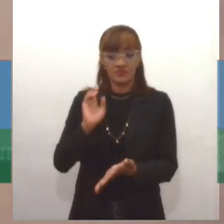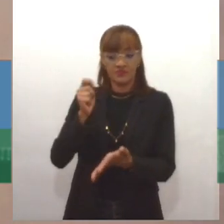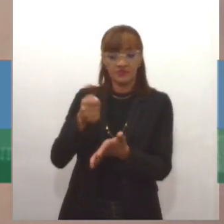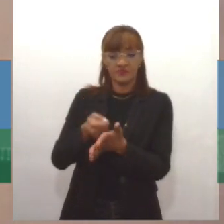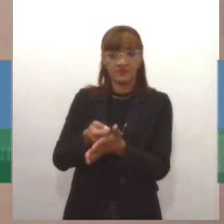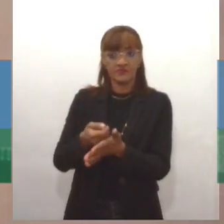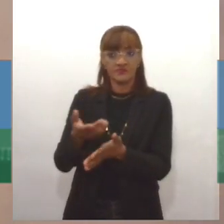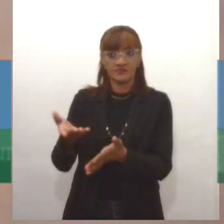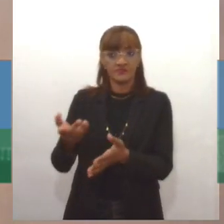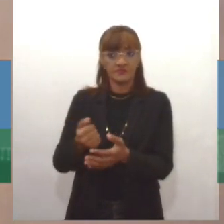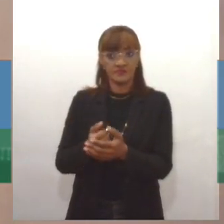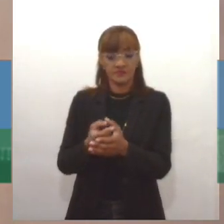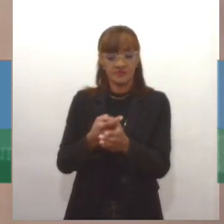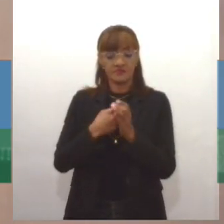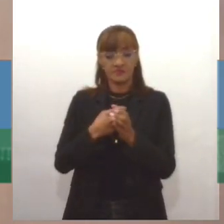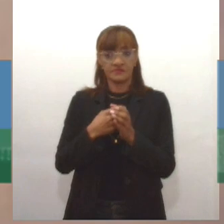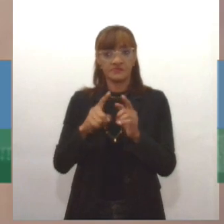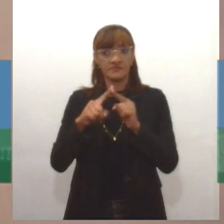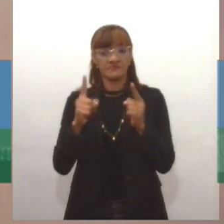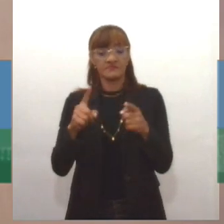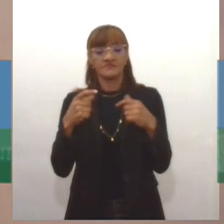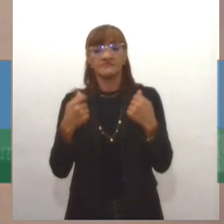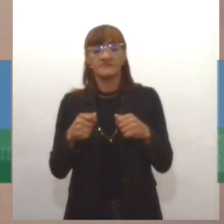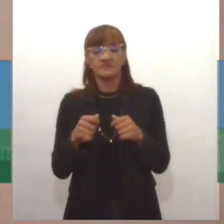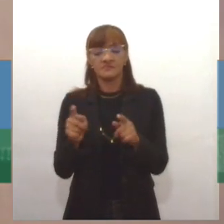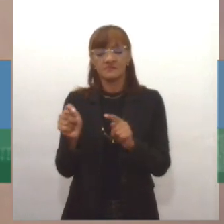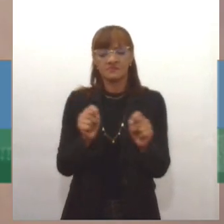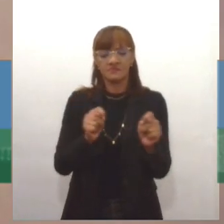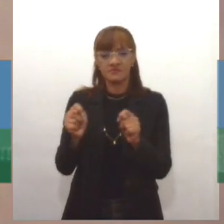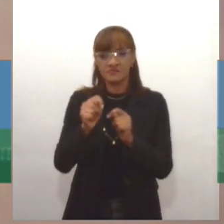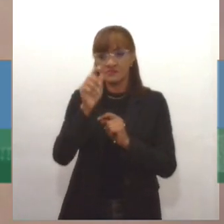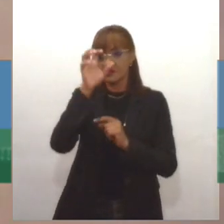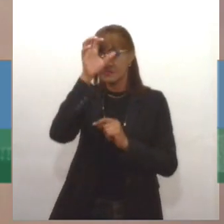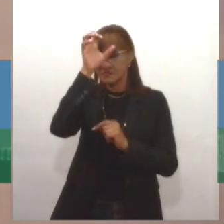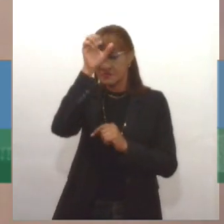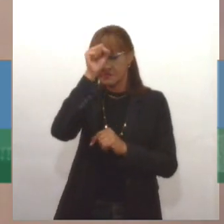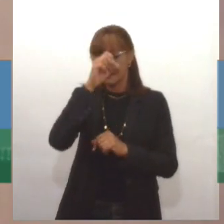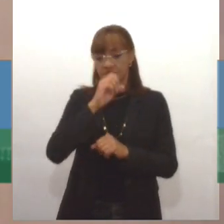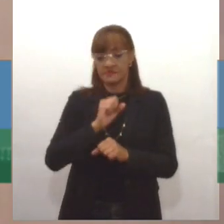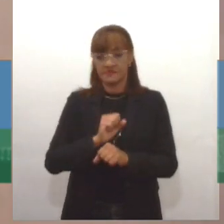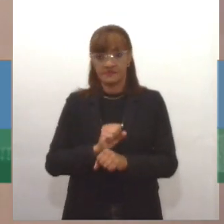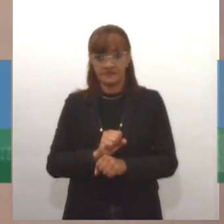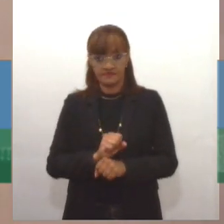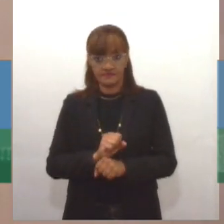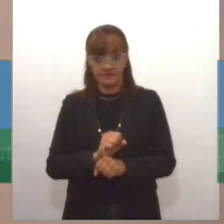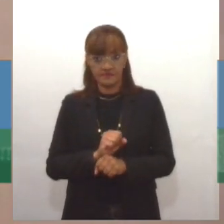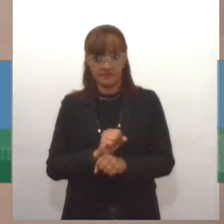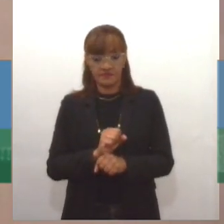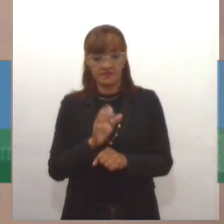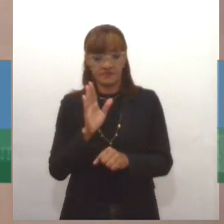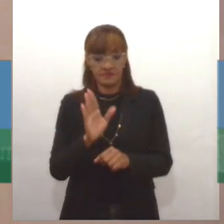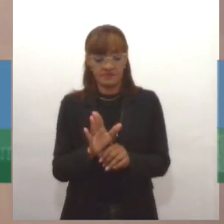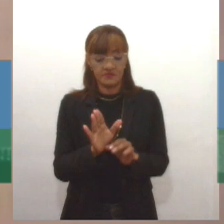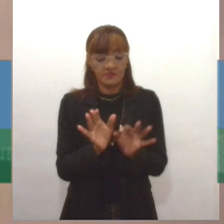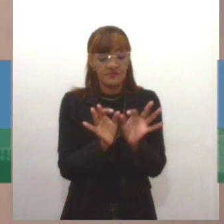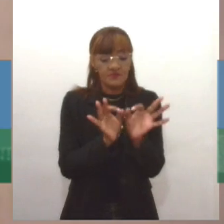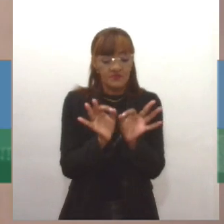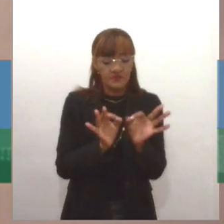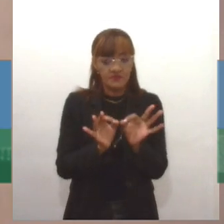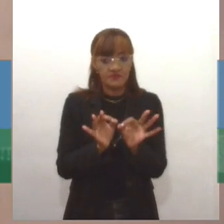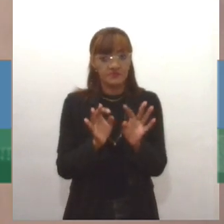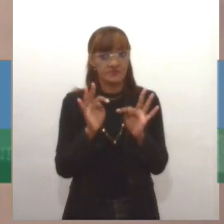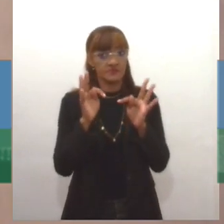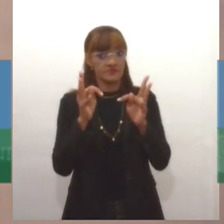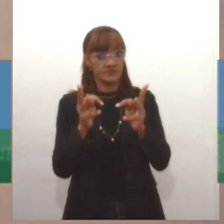dívidas, a gente precisa aprender a caber dentro do nosso orçamento, fazer com que as receitas